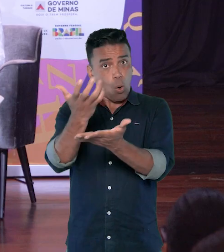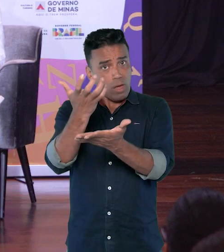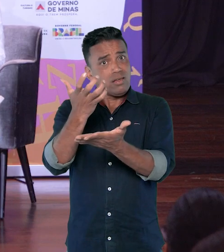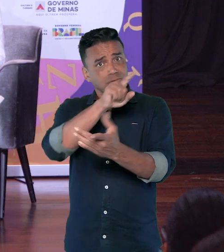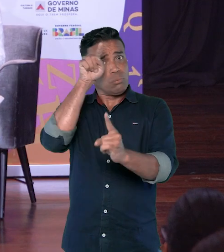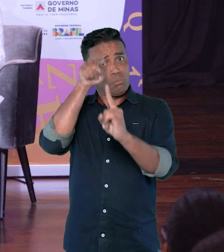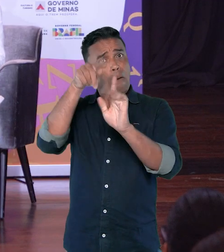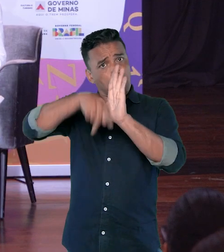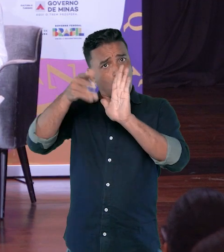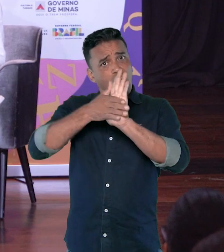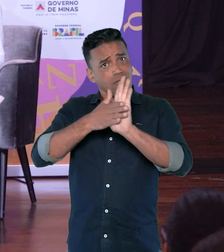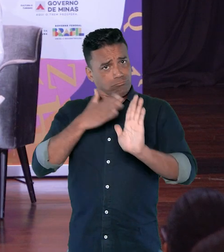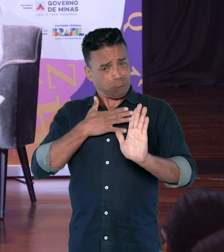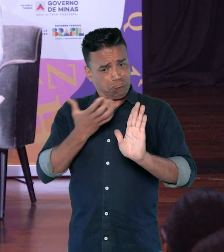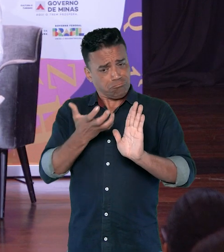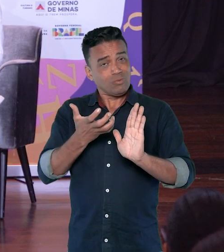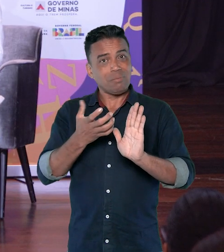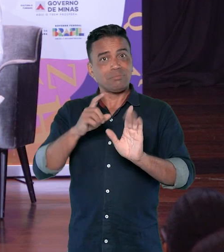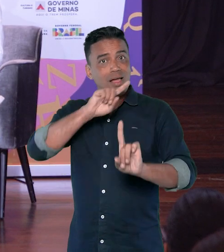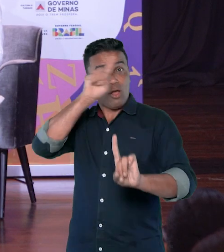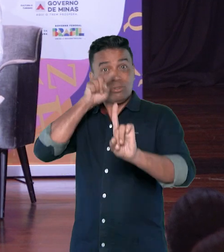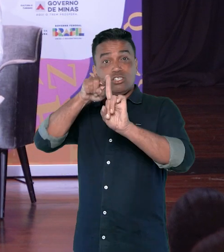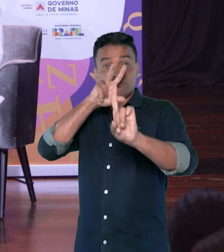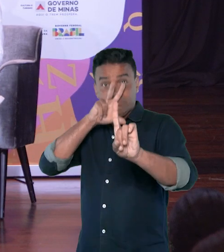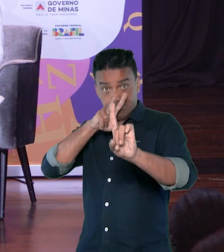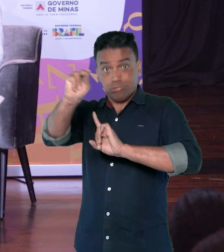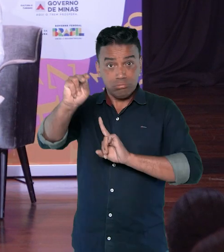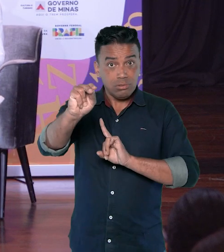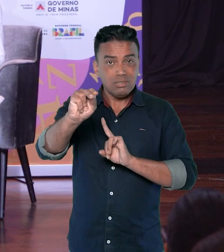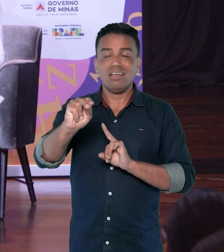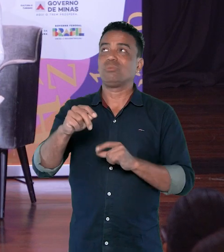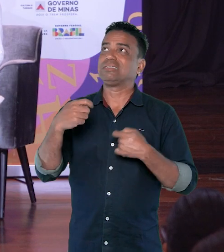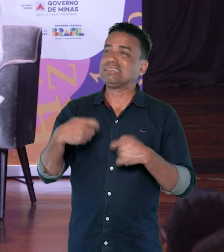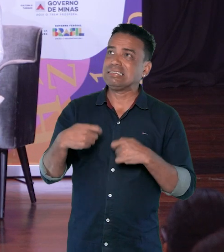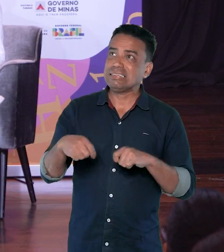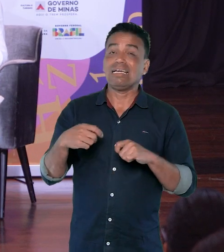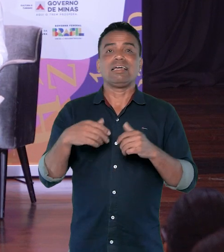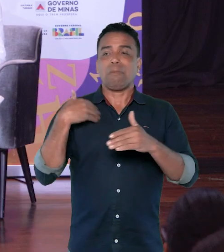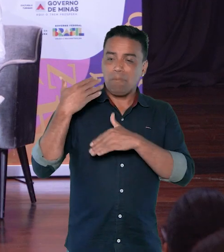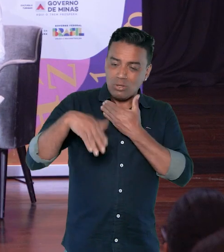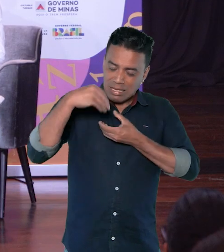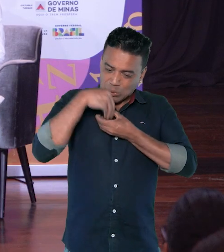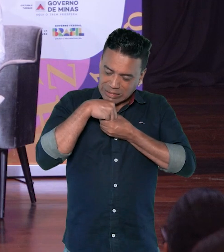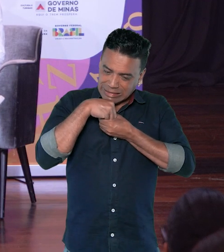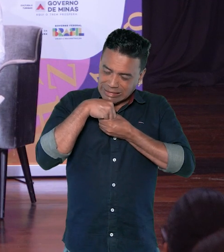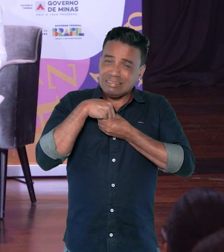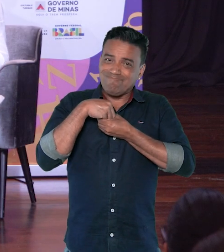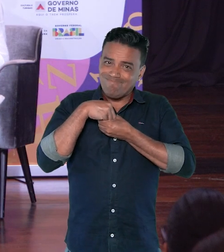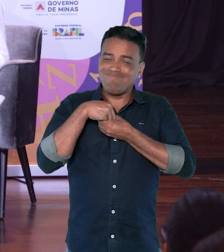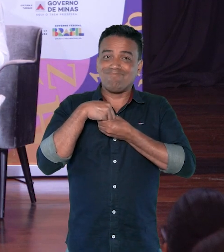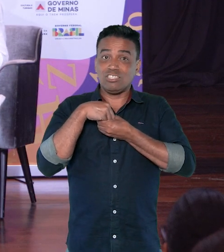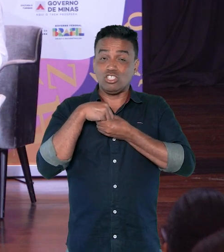fazer. Mas para que isso acontecesse, eu tive que fazer um processo interno